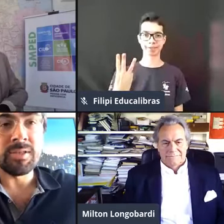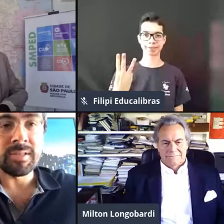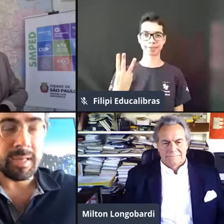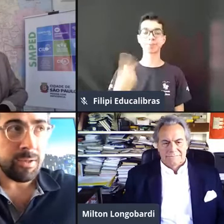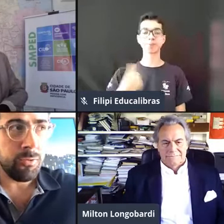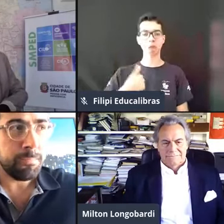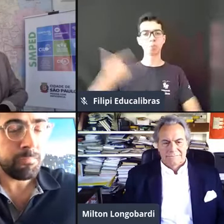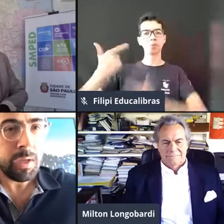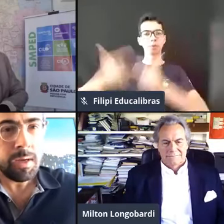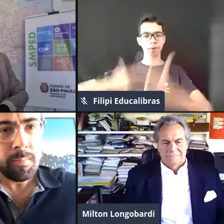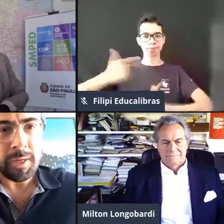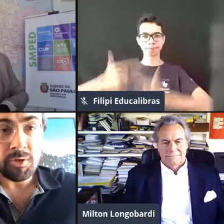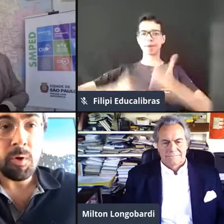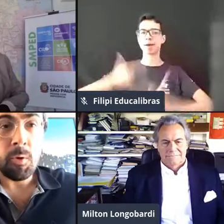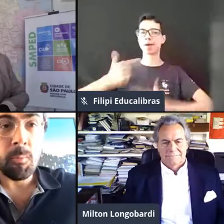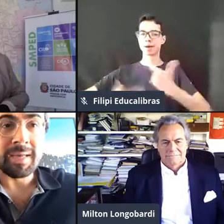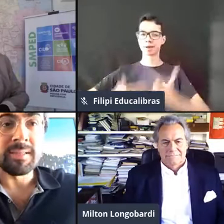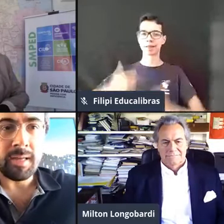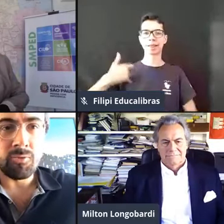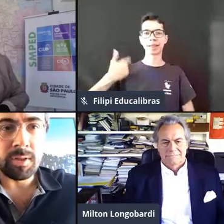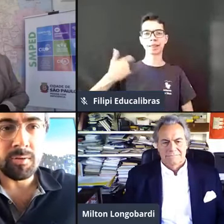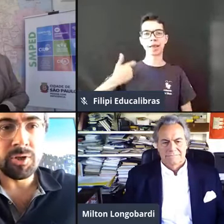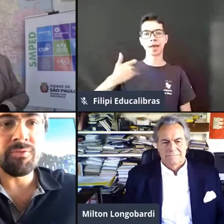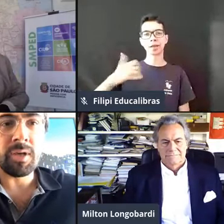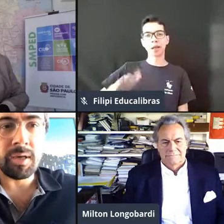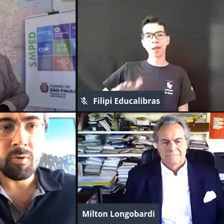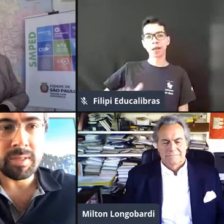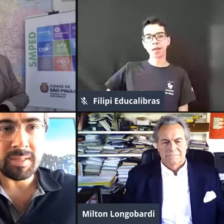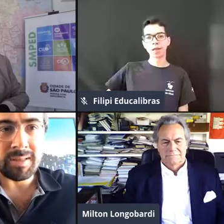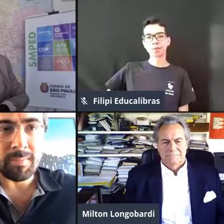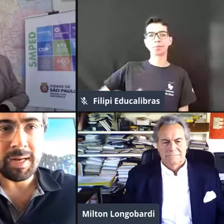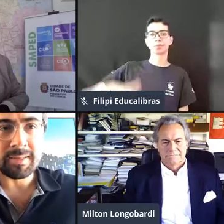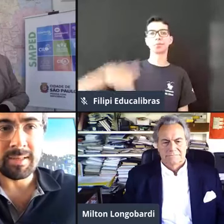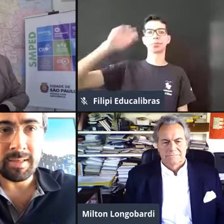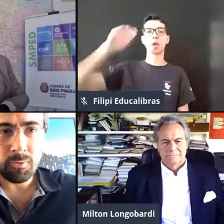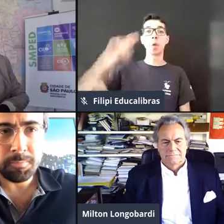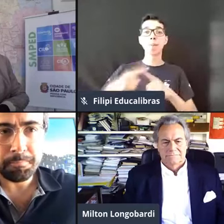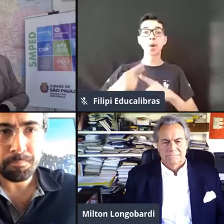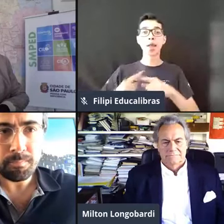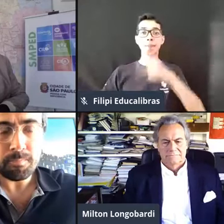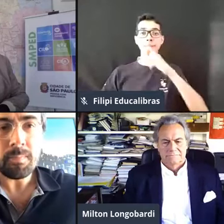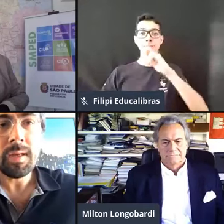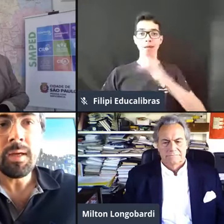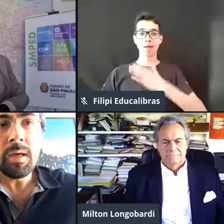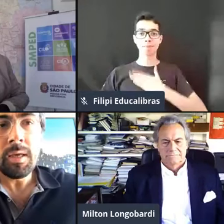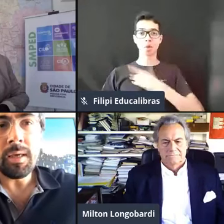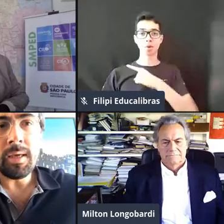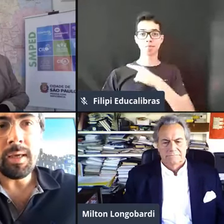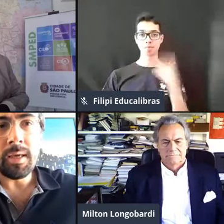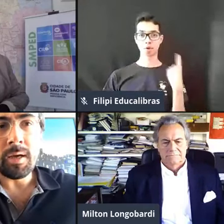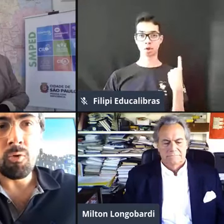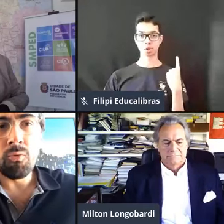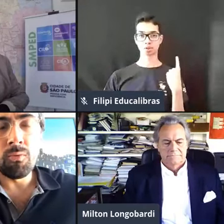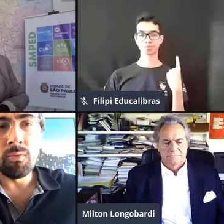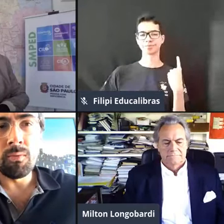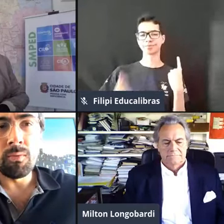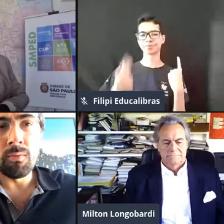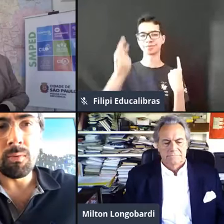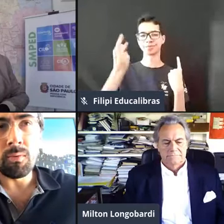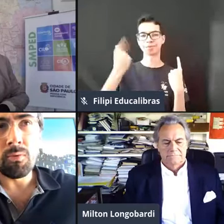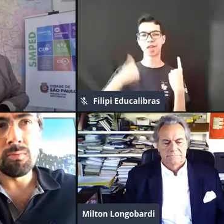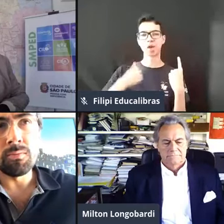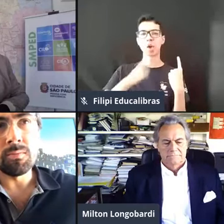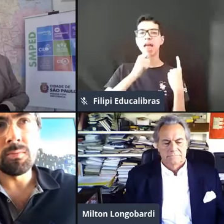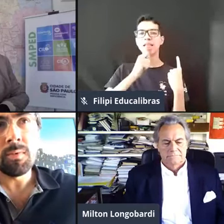trabalhei desde cedo. Perdi meu pai cedo, então tive que começar a trabalhar cedo. E com